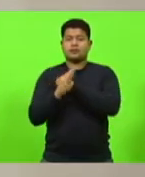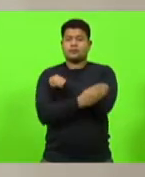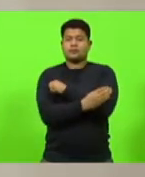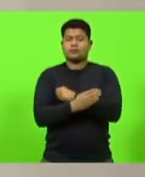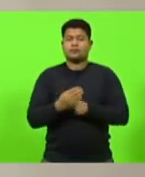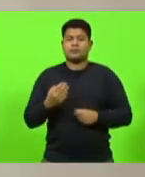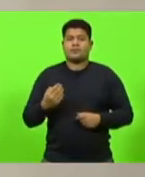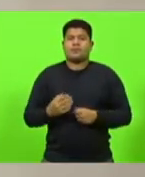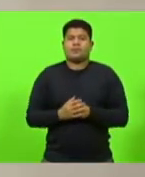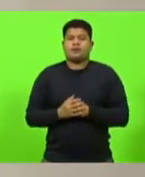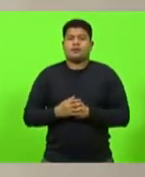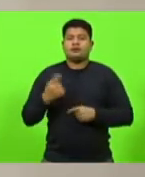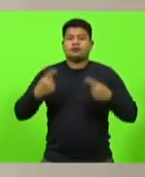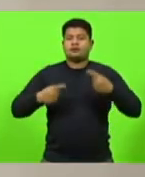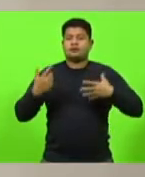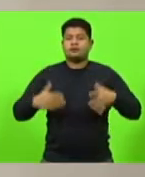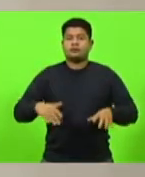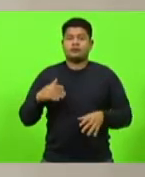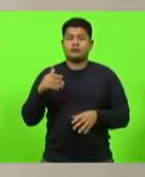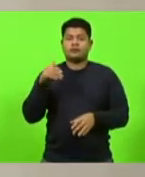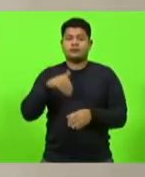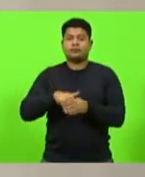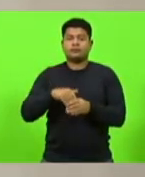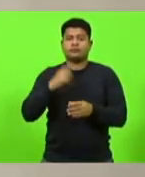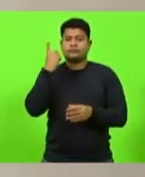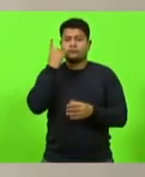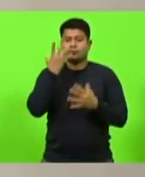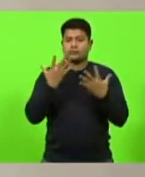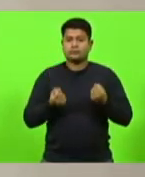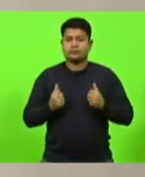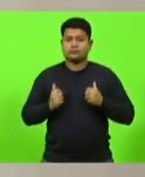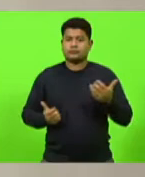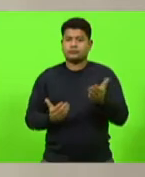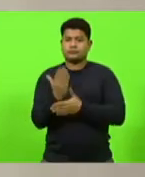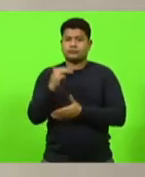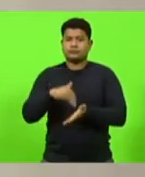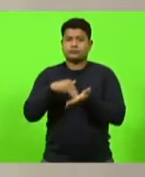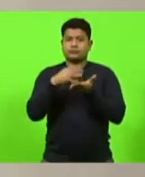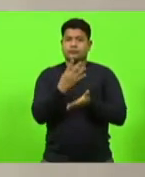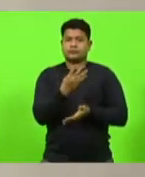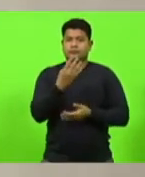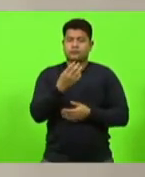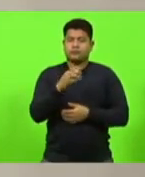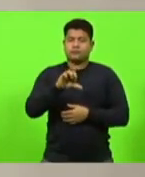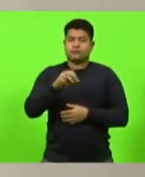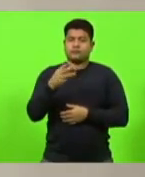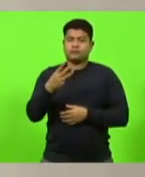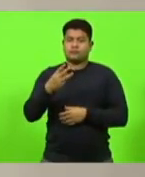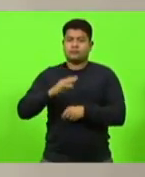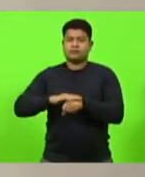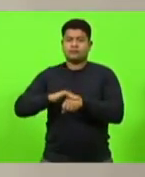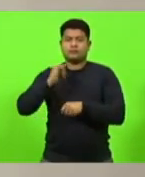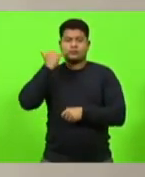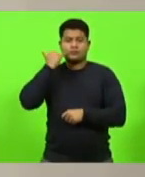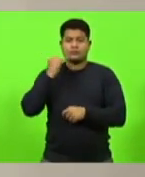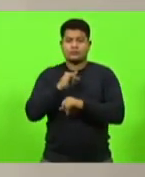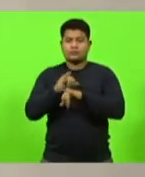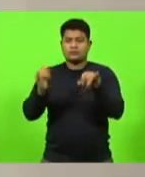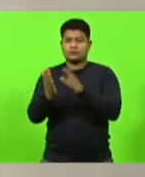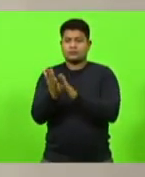votação, deputados que aprovam, permaneçam como se encontram. Aprovado por unanimidade, moção 493, autor deputado Jessé Lopes, manifestando